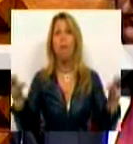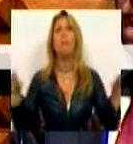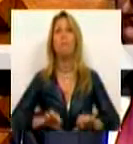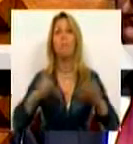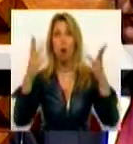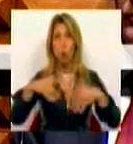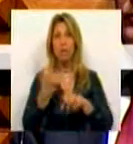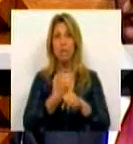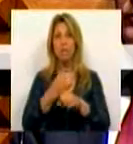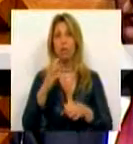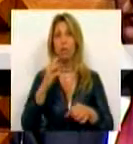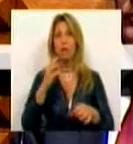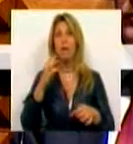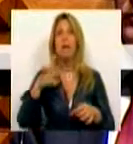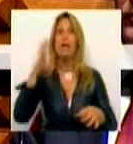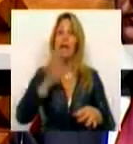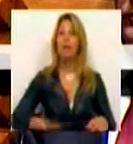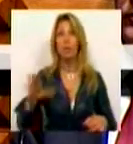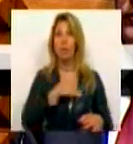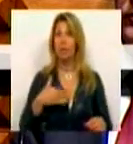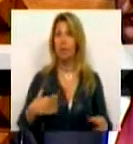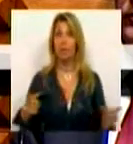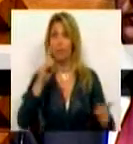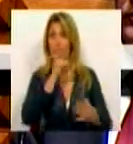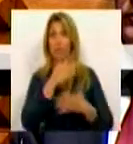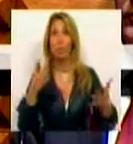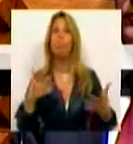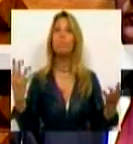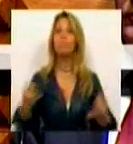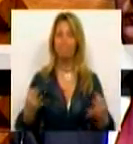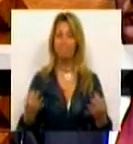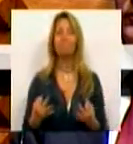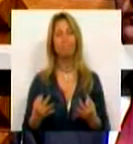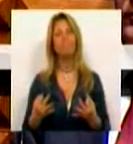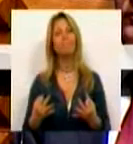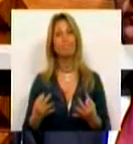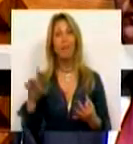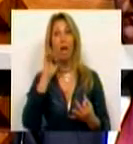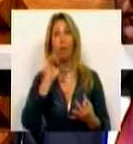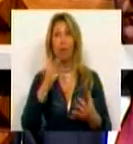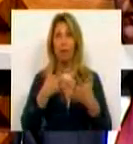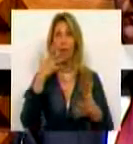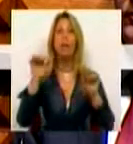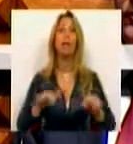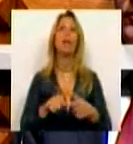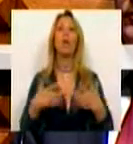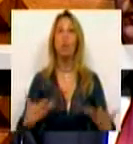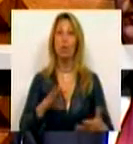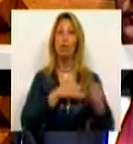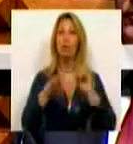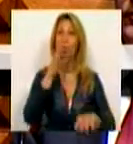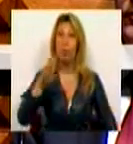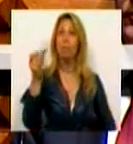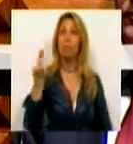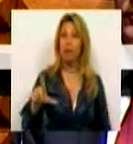no Serviço Nacional de Saúde. E é de facto válido de frisar aqui hoje que o deputado Miguel Santos e o